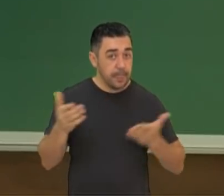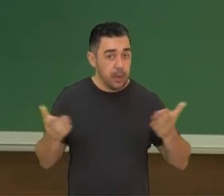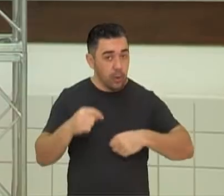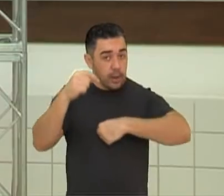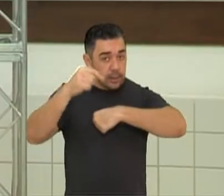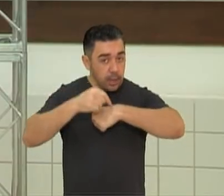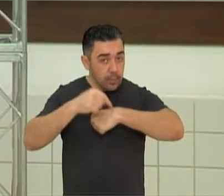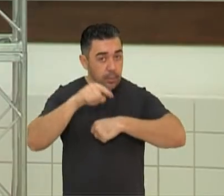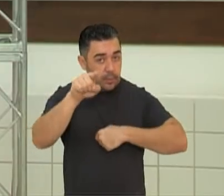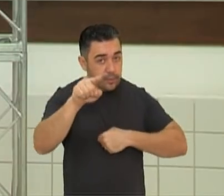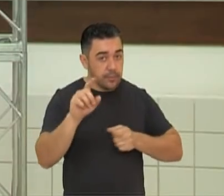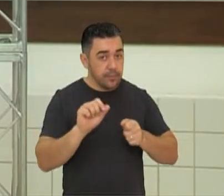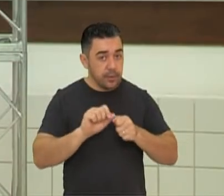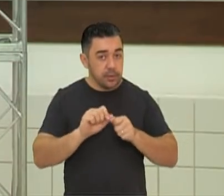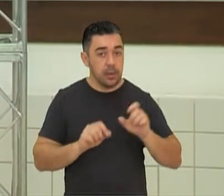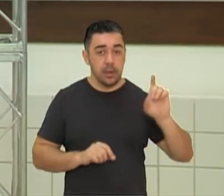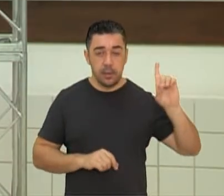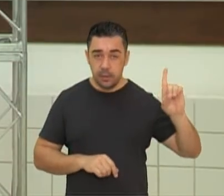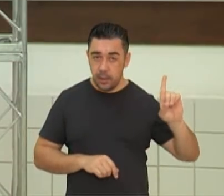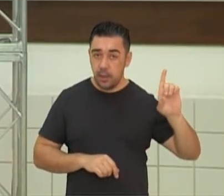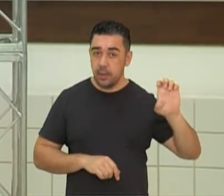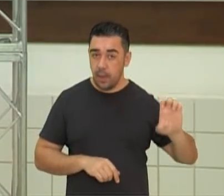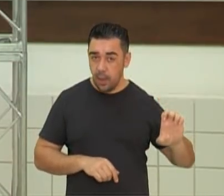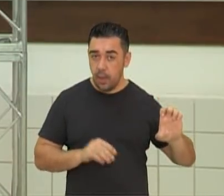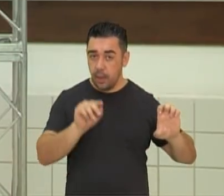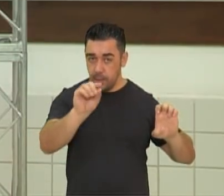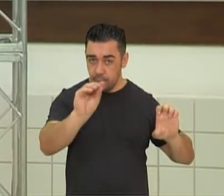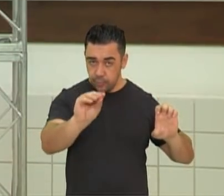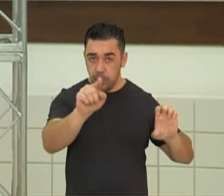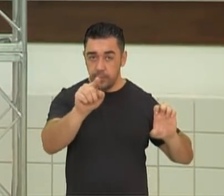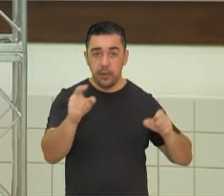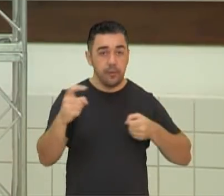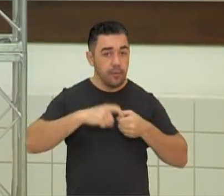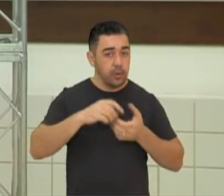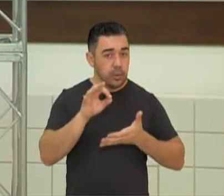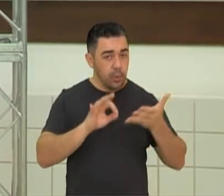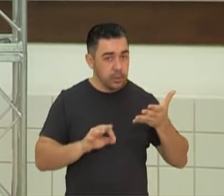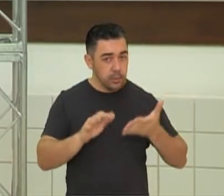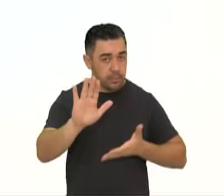dar um tempinho para você poder resolver a D e a E e a gente já volta com a correção.